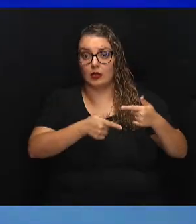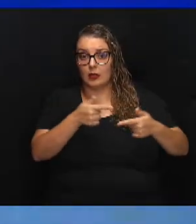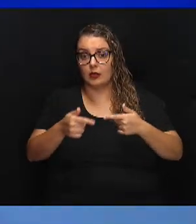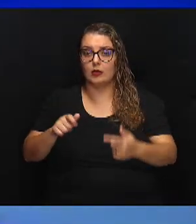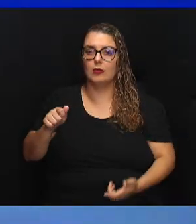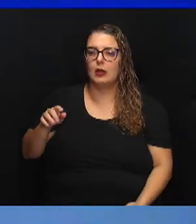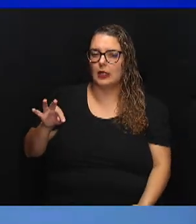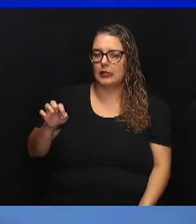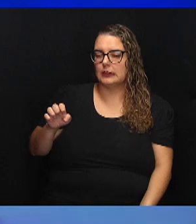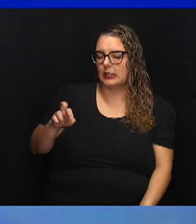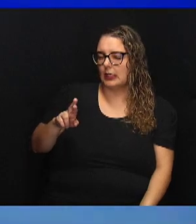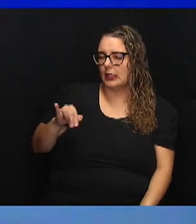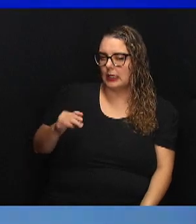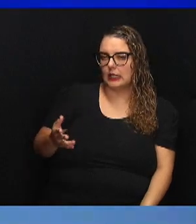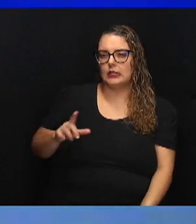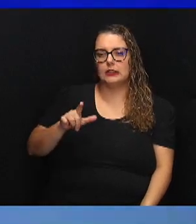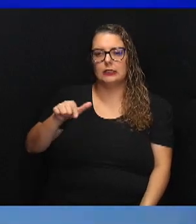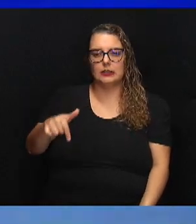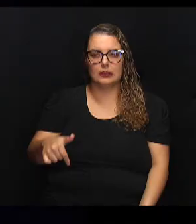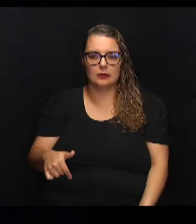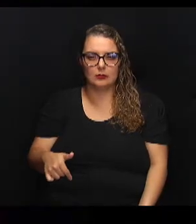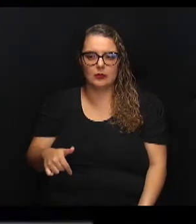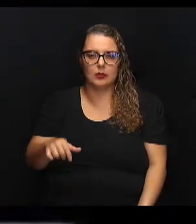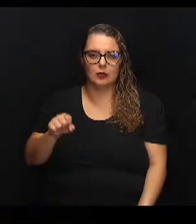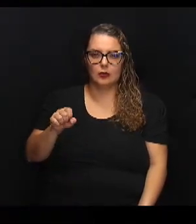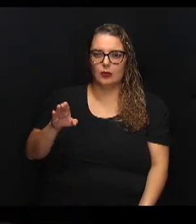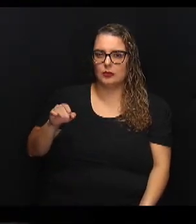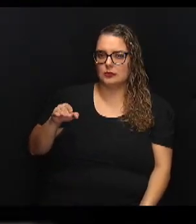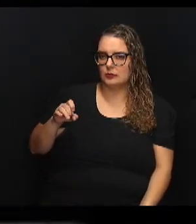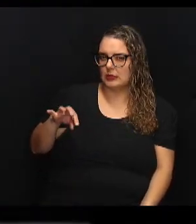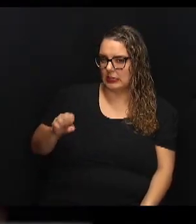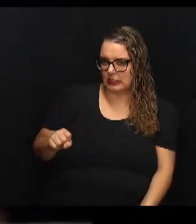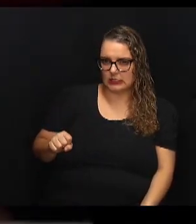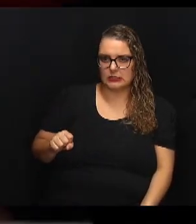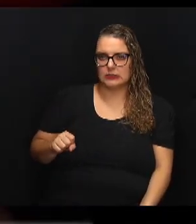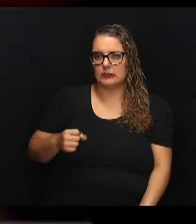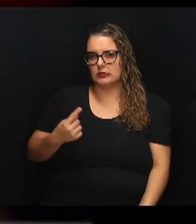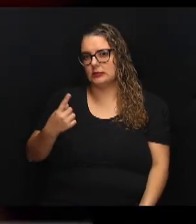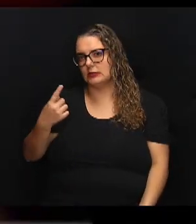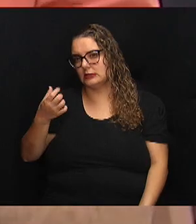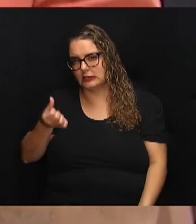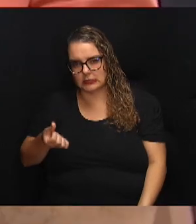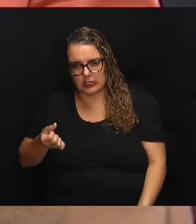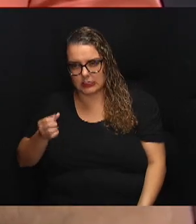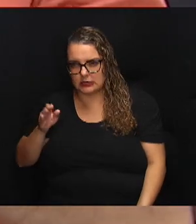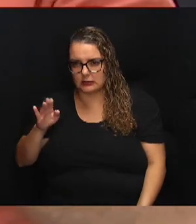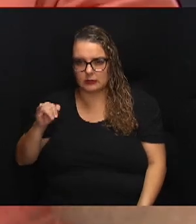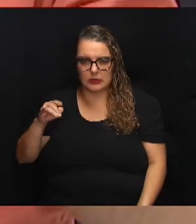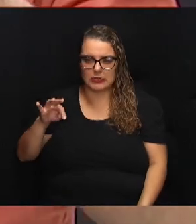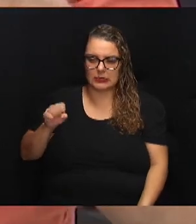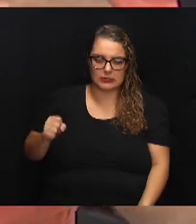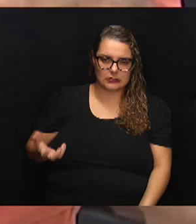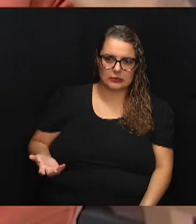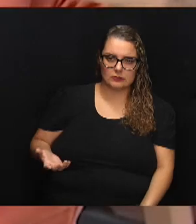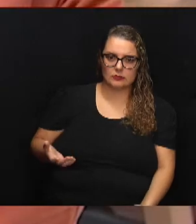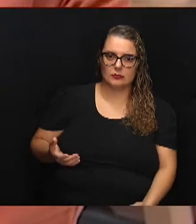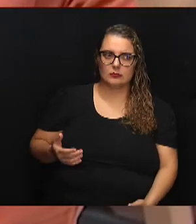Atari, depois vem a geração dos 8 bits, 16 bits, mas era um mercado em que o desenvolvimento